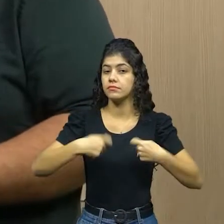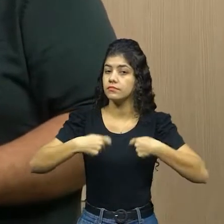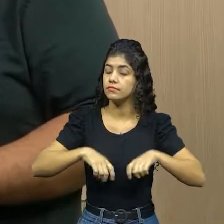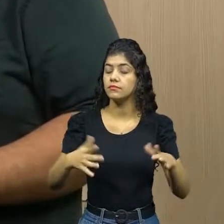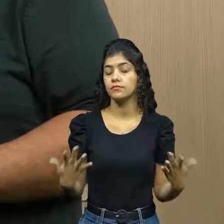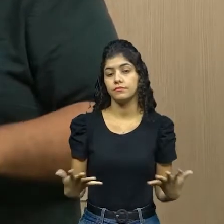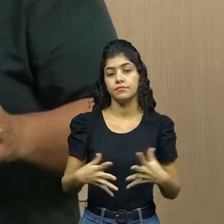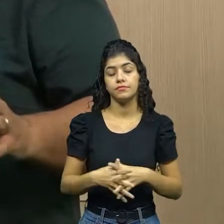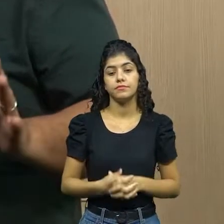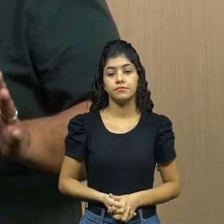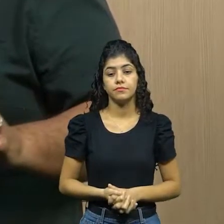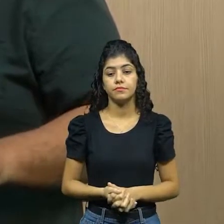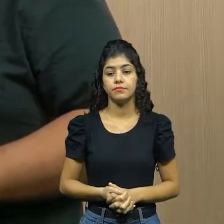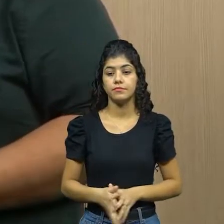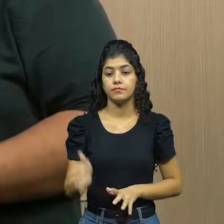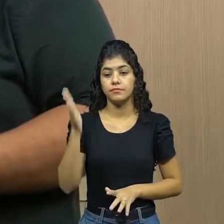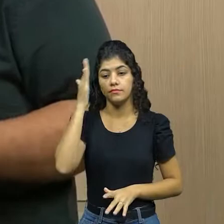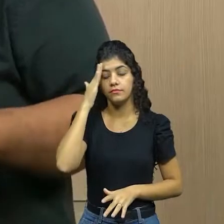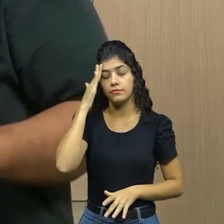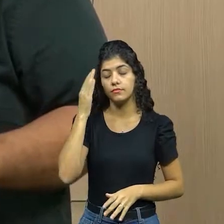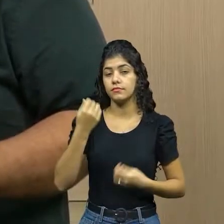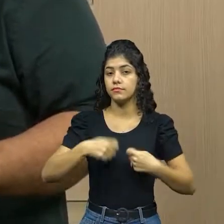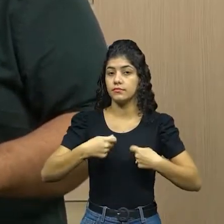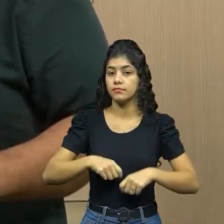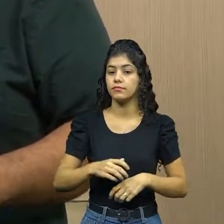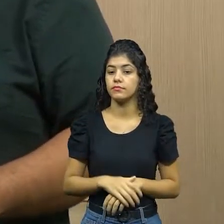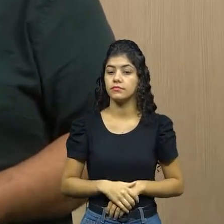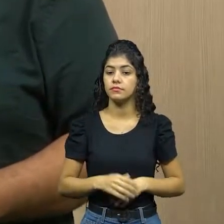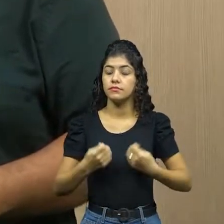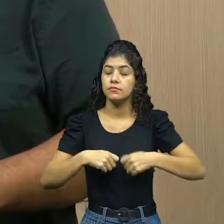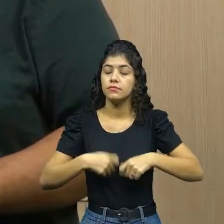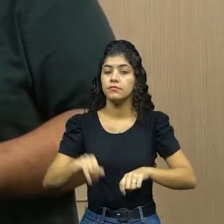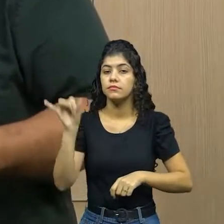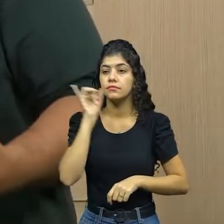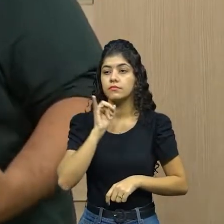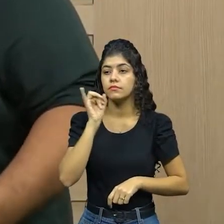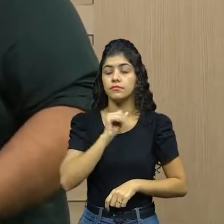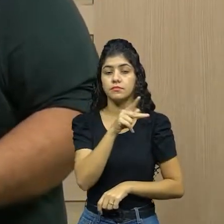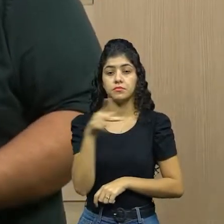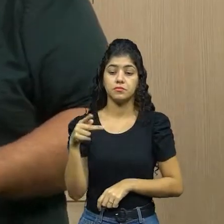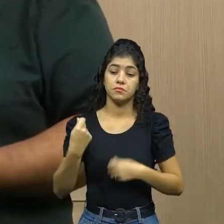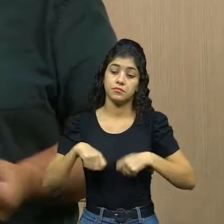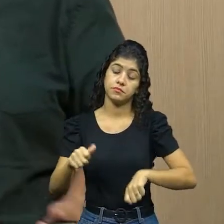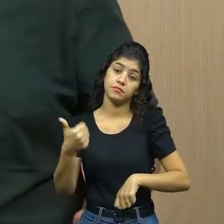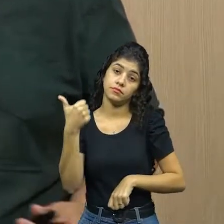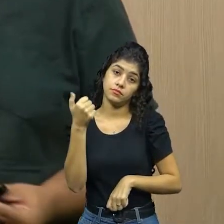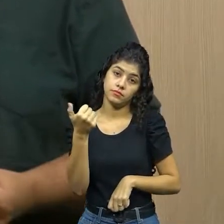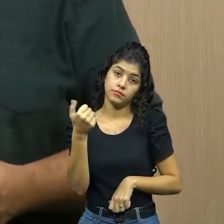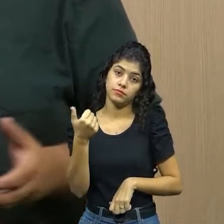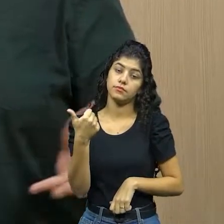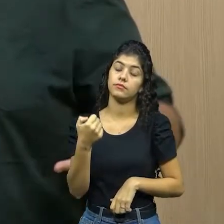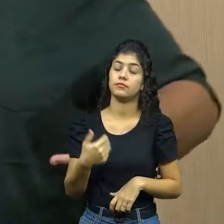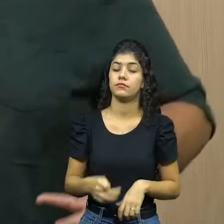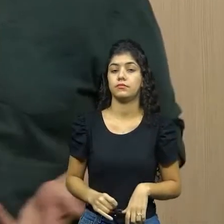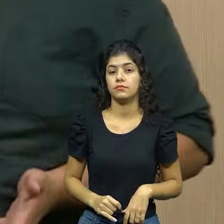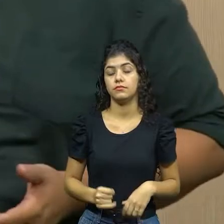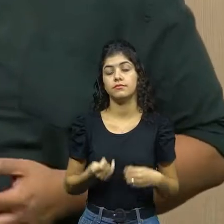bom? Essa é a ideia de necessidade. Se eu preciso, por exemplo, ser professor, eu preciso de uma caneta, uma necessidade.